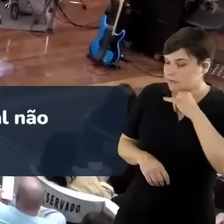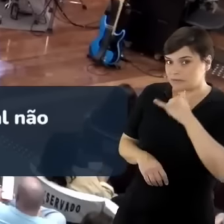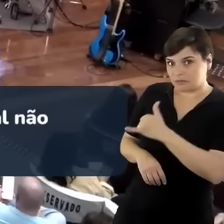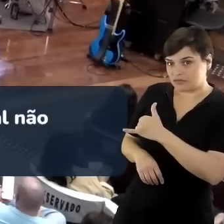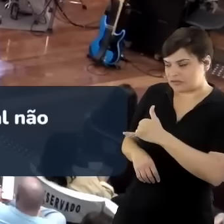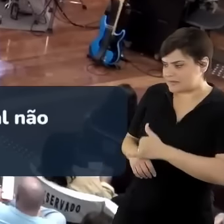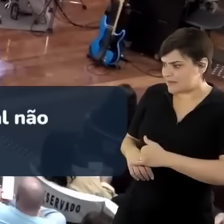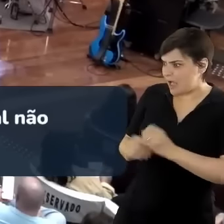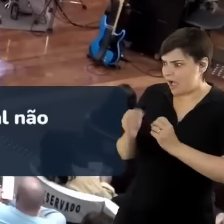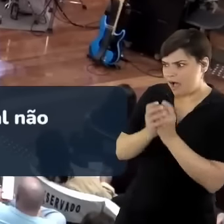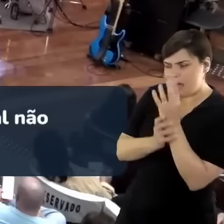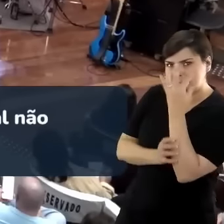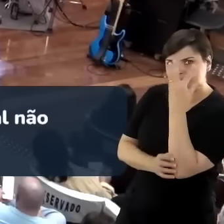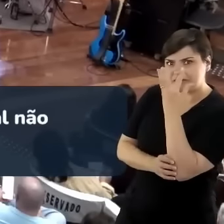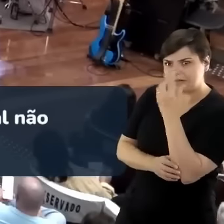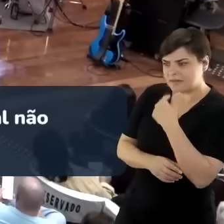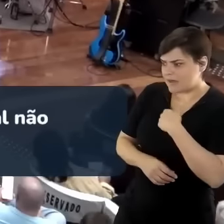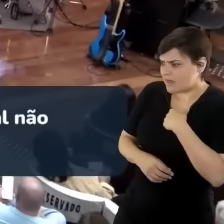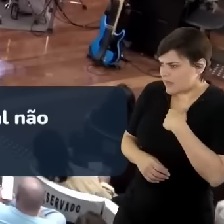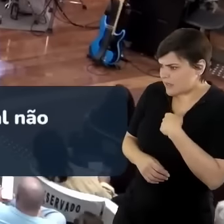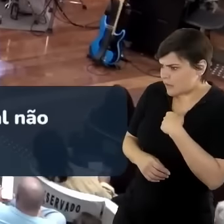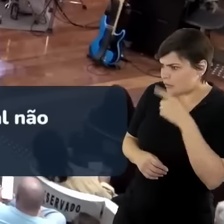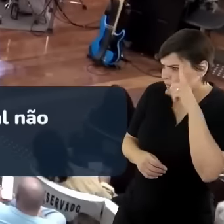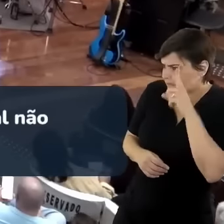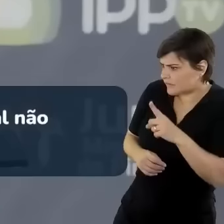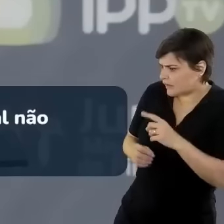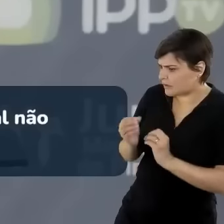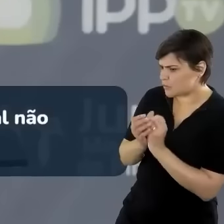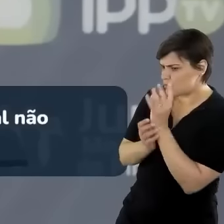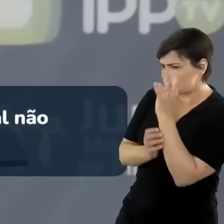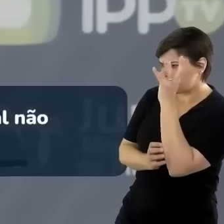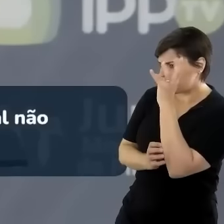que numa noite nasceu e numa noite perece